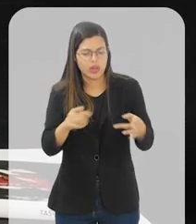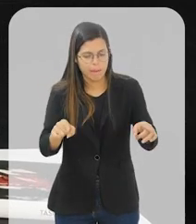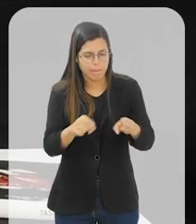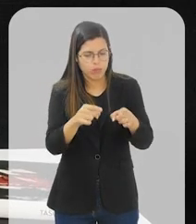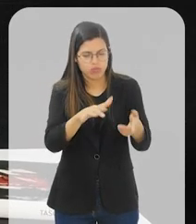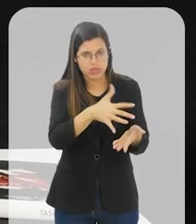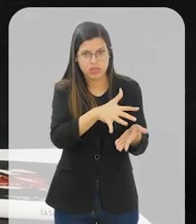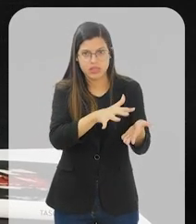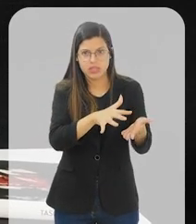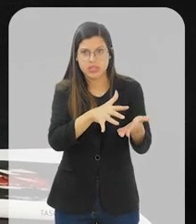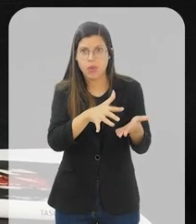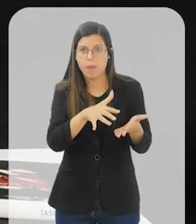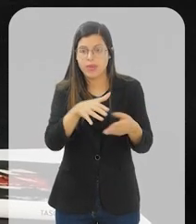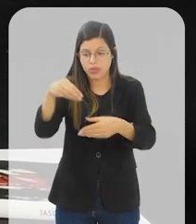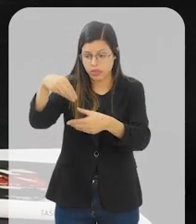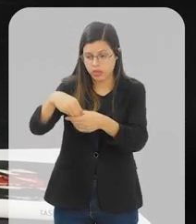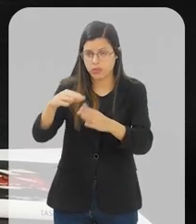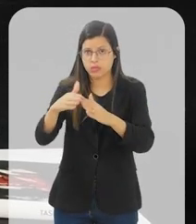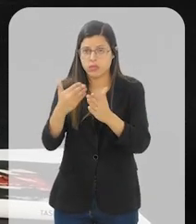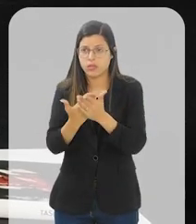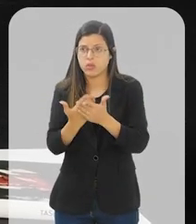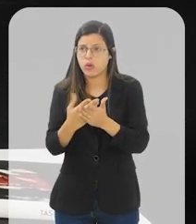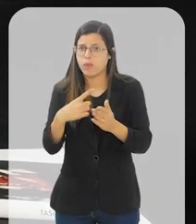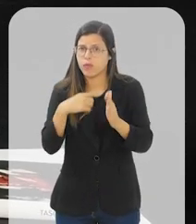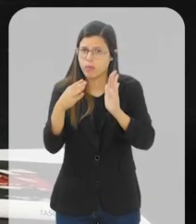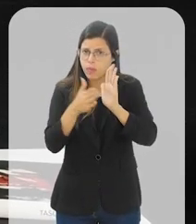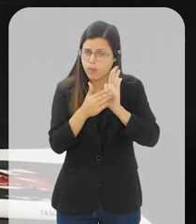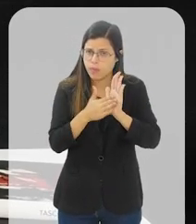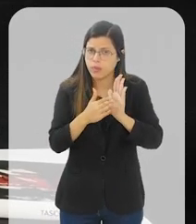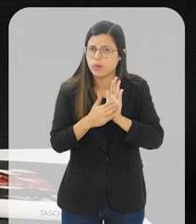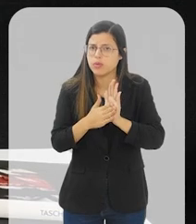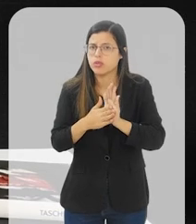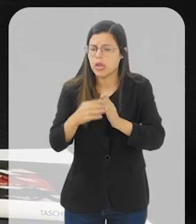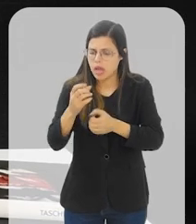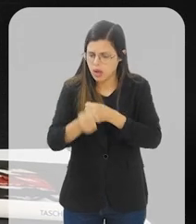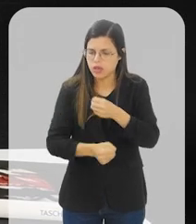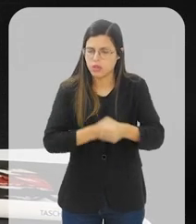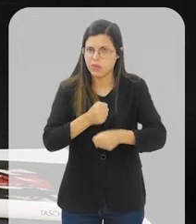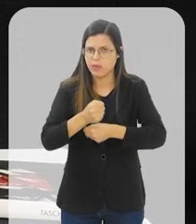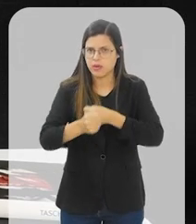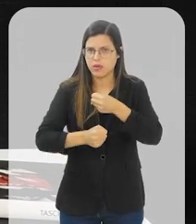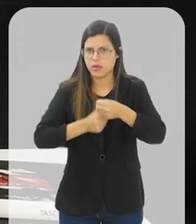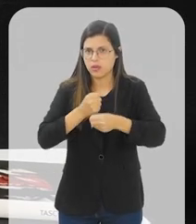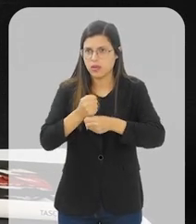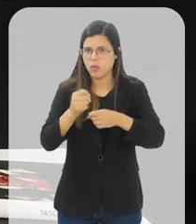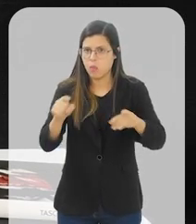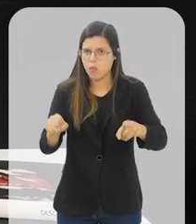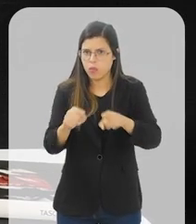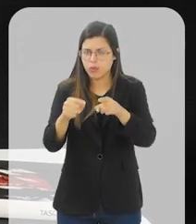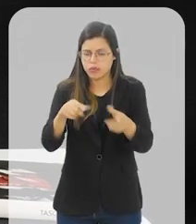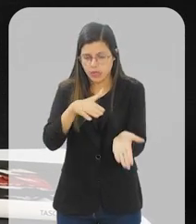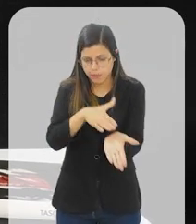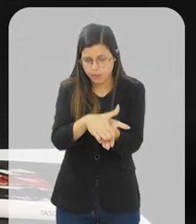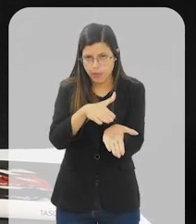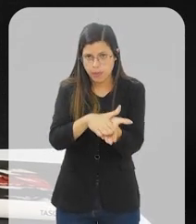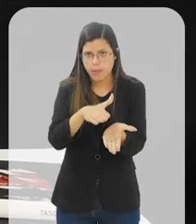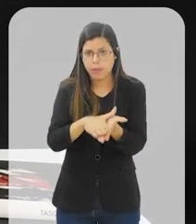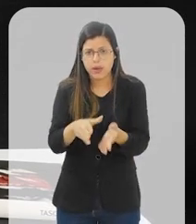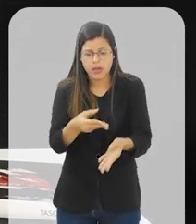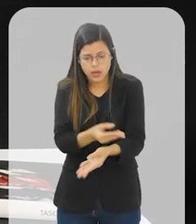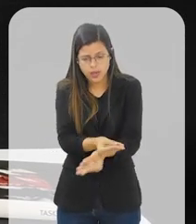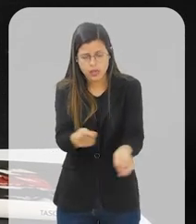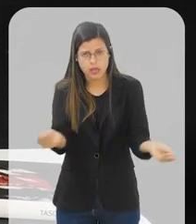escolas. Eu tenho um projeto, uma proposta, de você todo ano pegar os enredos, né, imprimir os